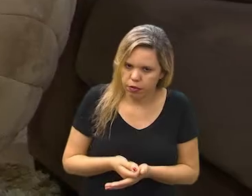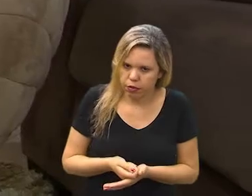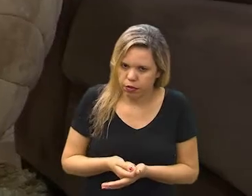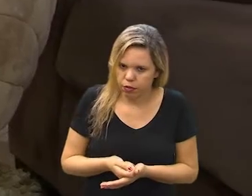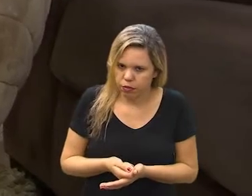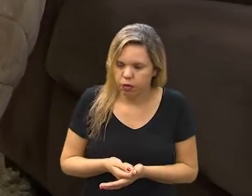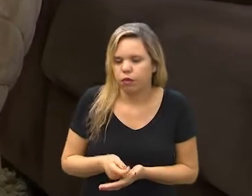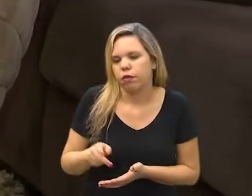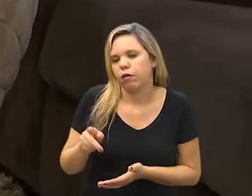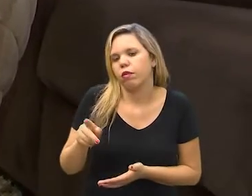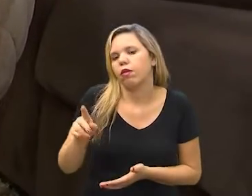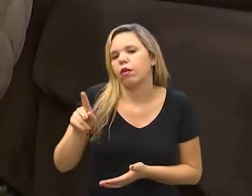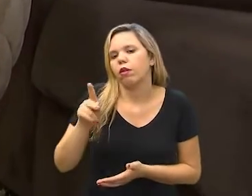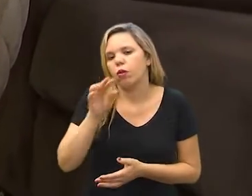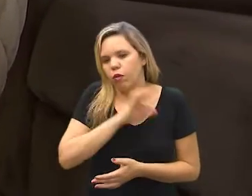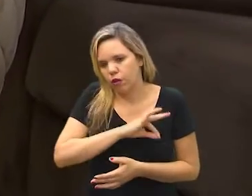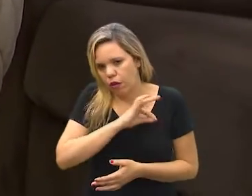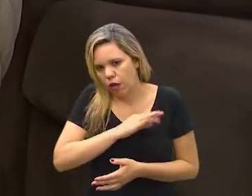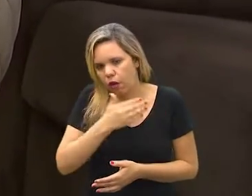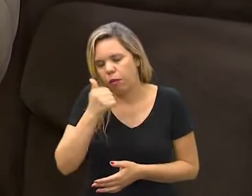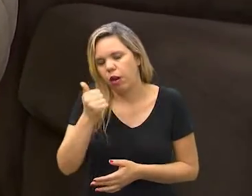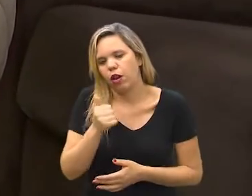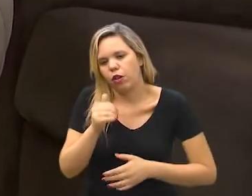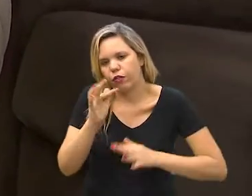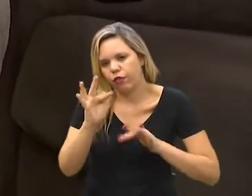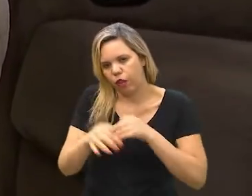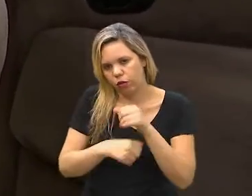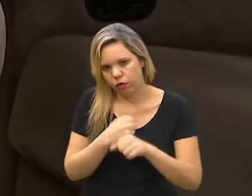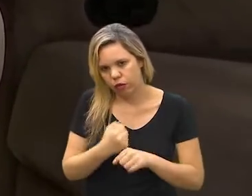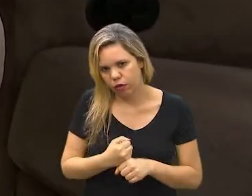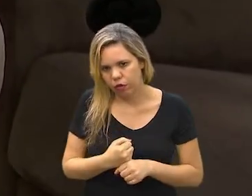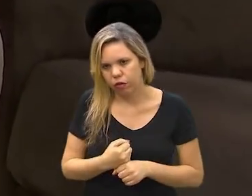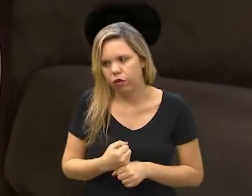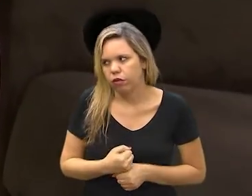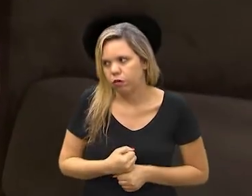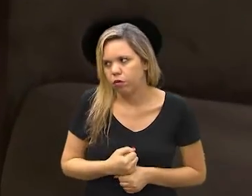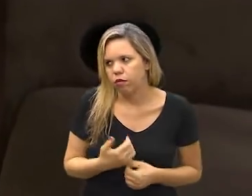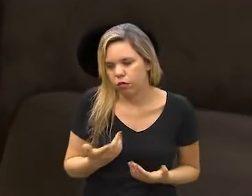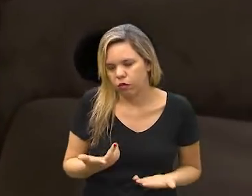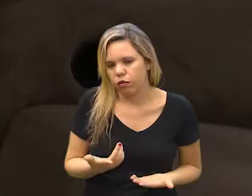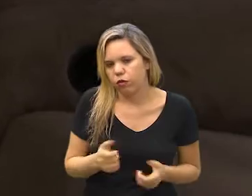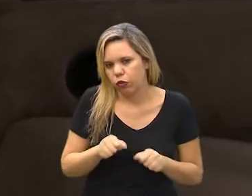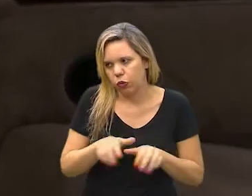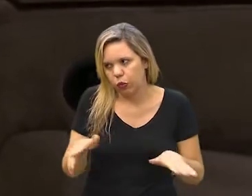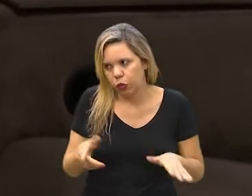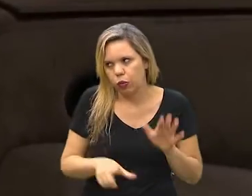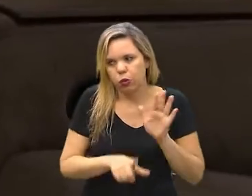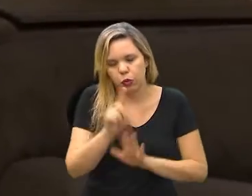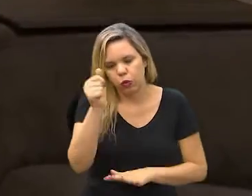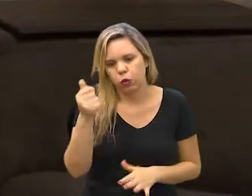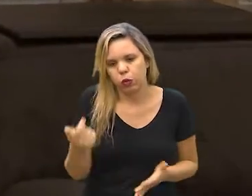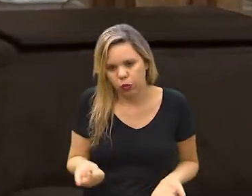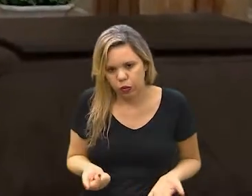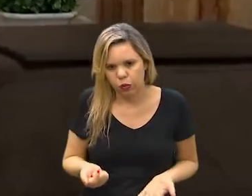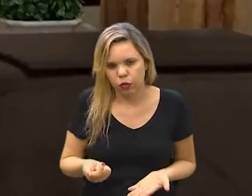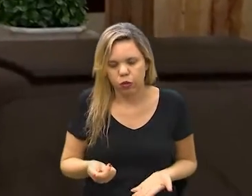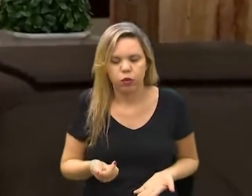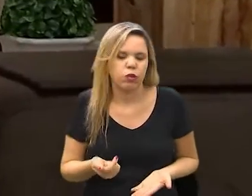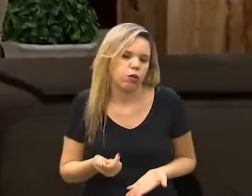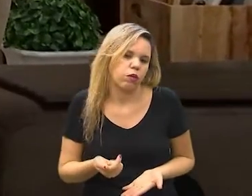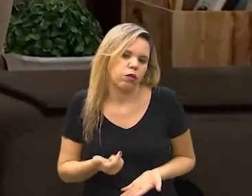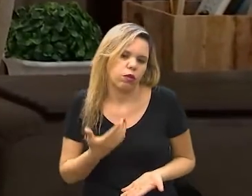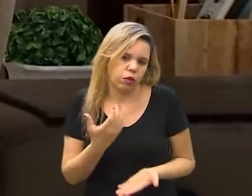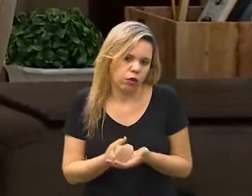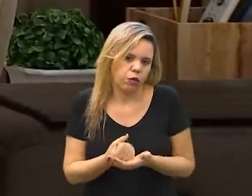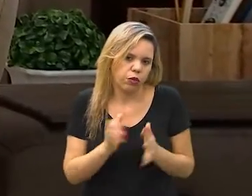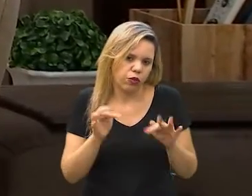um prolabore maior, quiser dar um bônus no final do ano, eventualmente uma distribuição de lucros, ele recebe isso